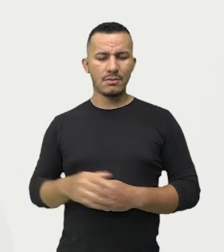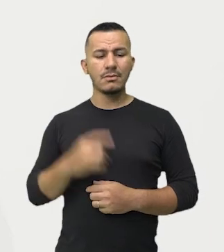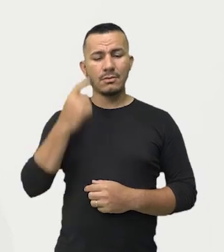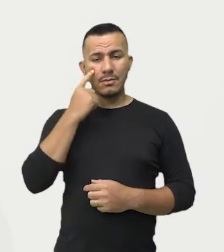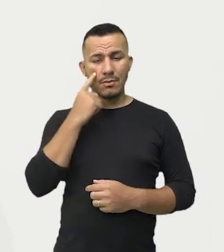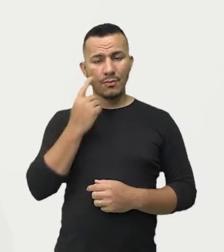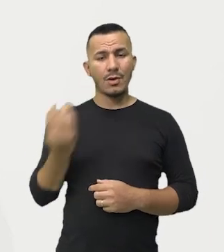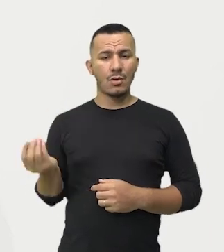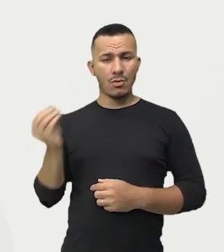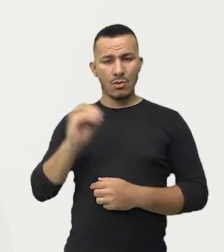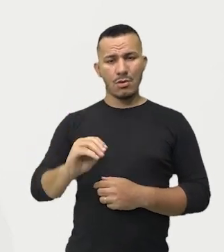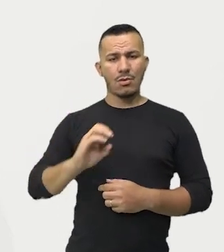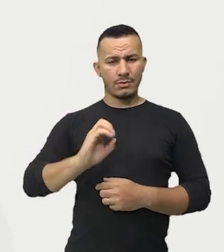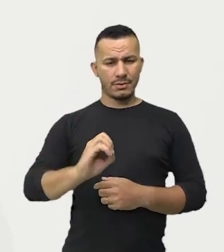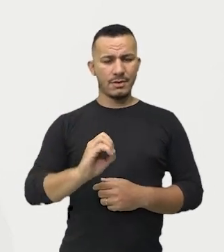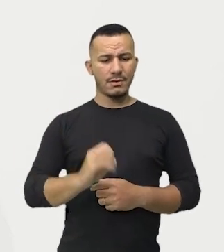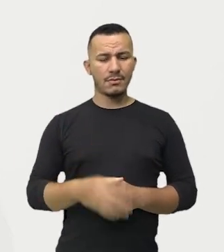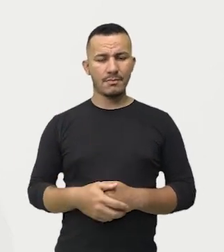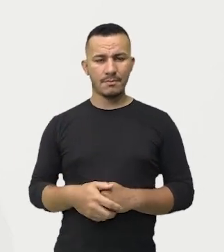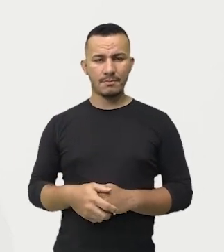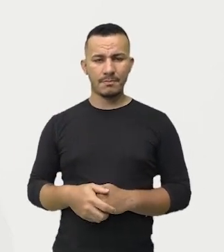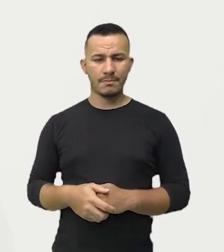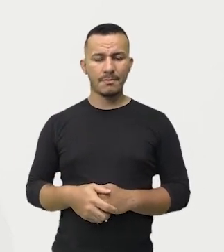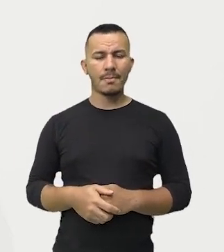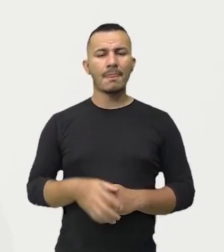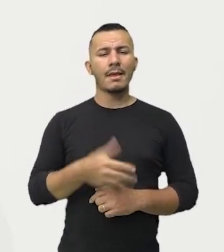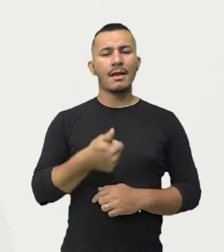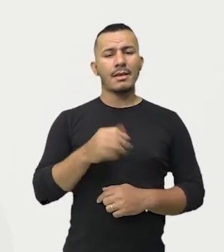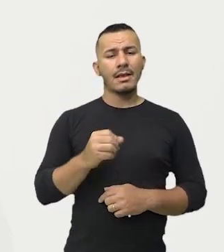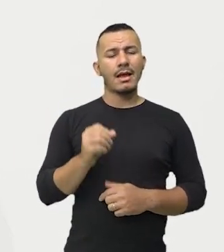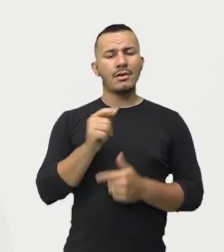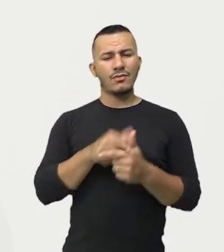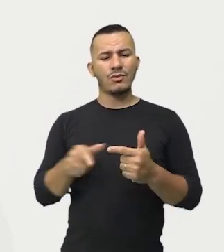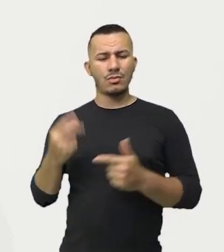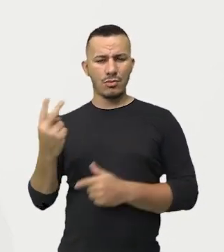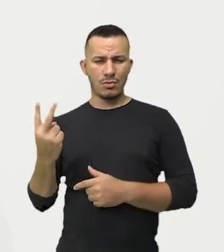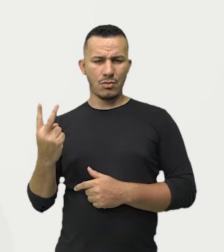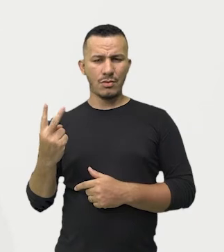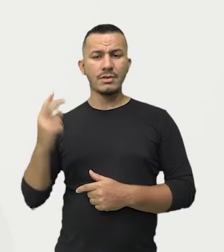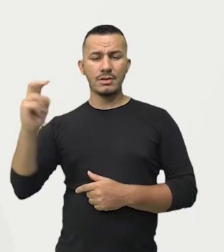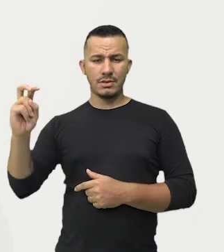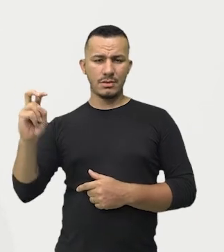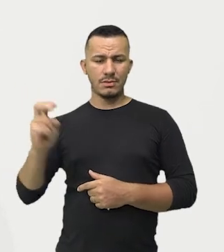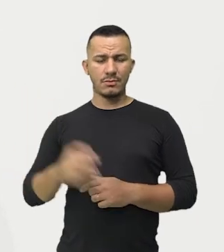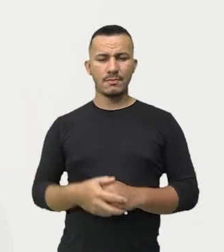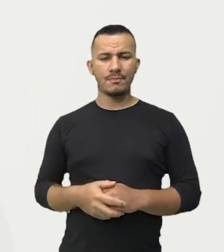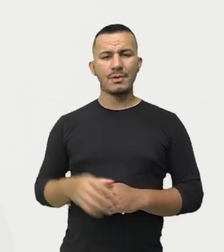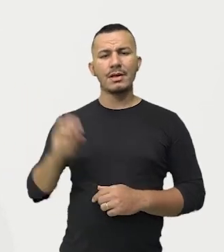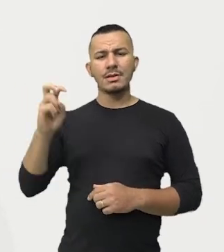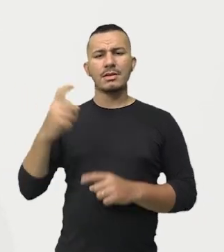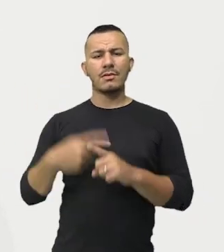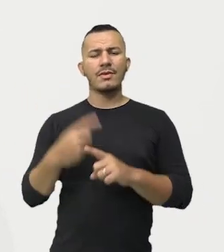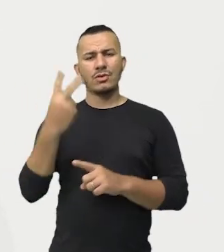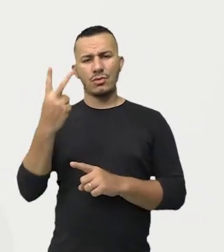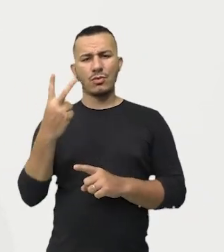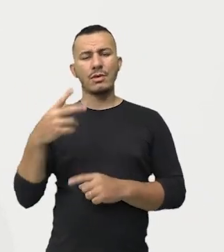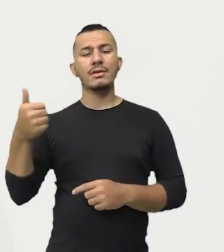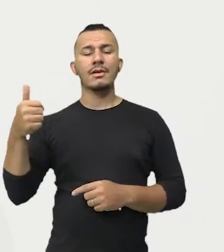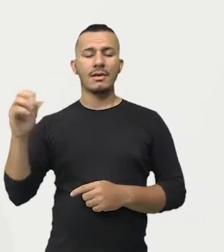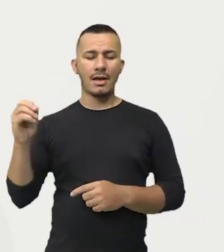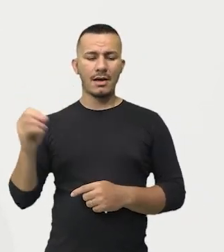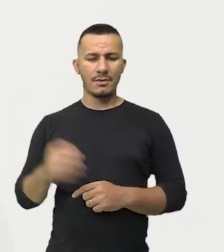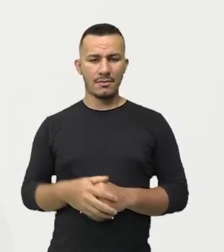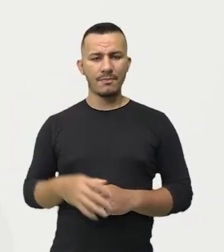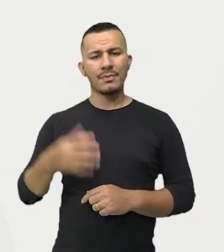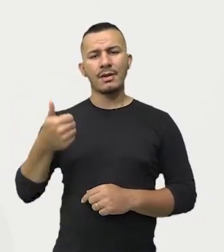e começamos aqui um quociente decimal. 10 dividido por 2, 5. 5 vezes 2 é